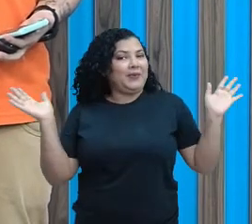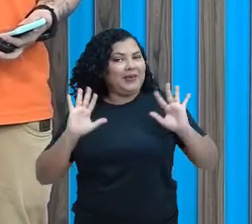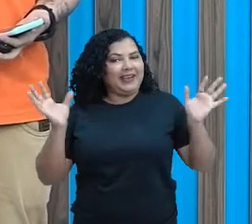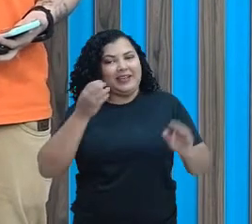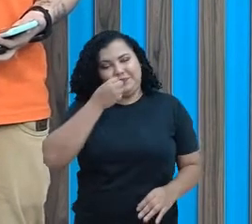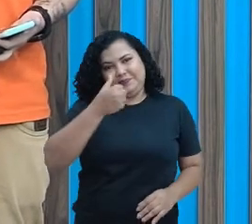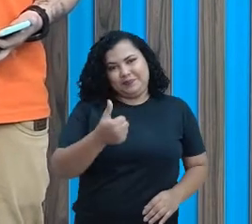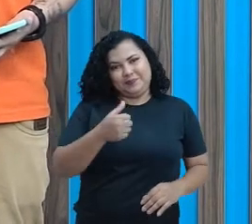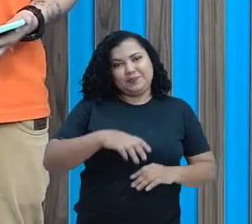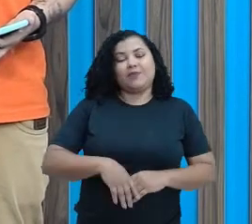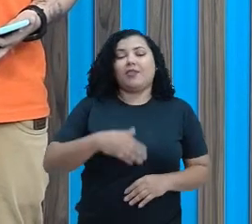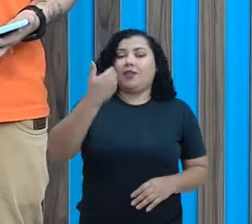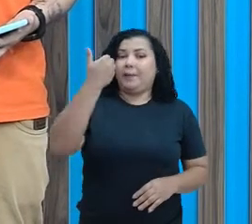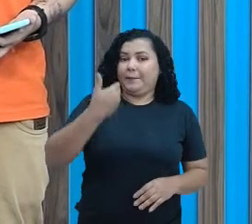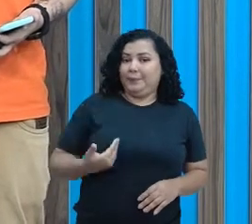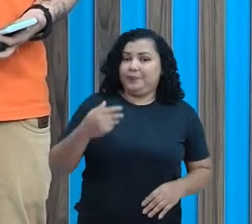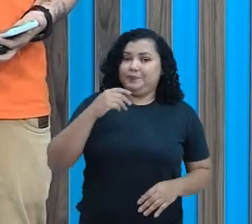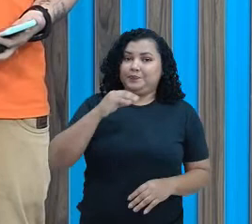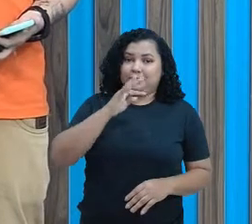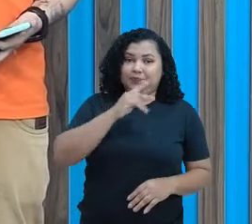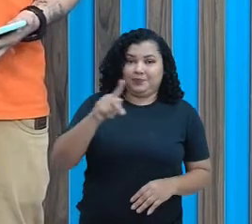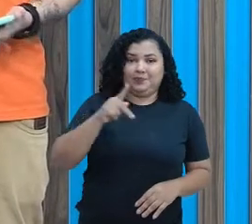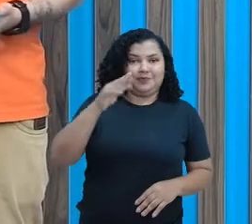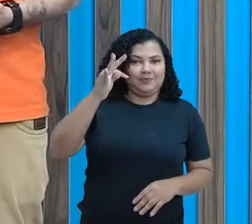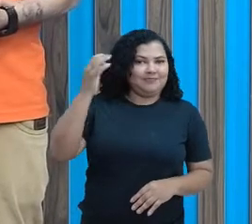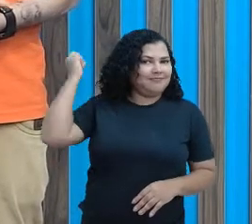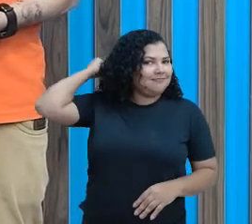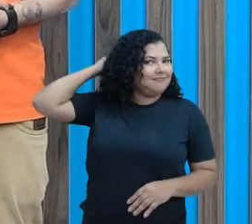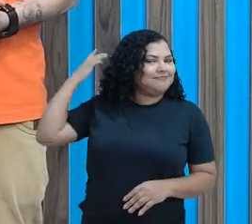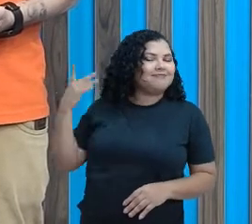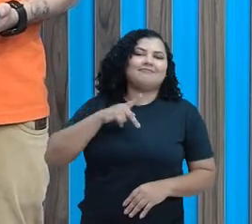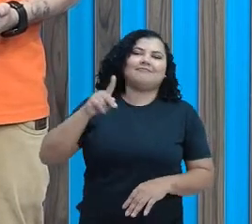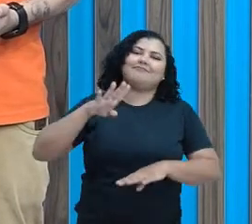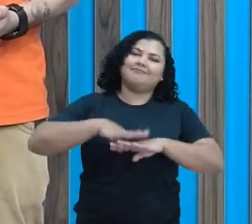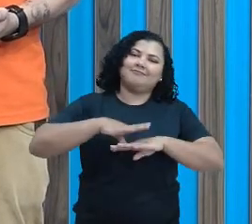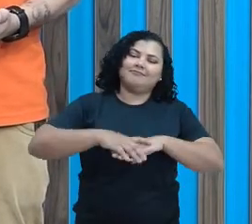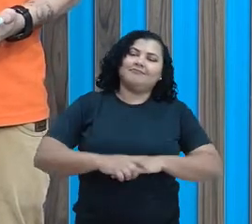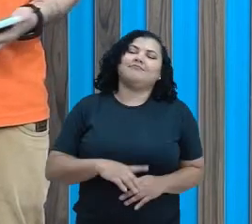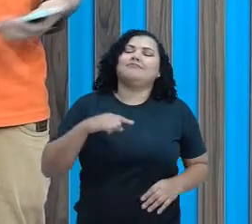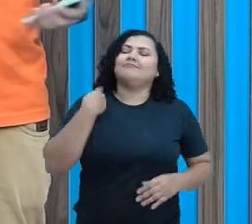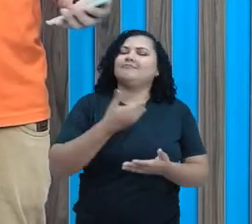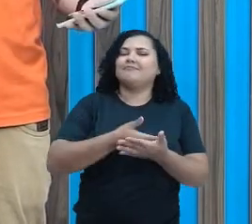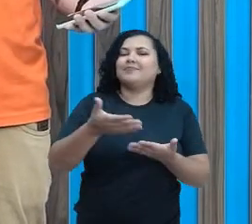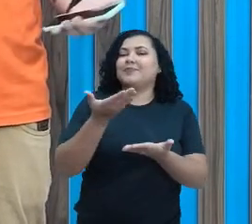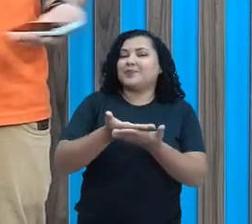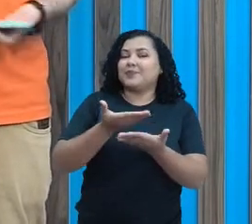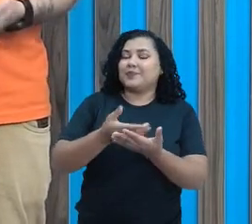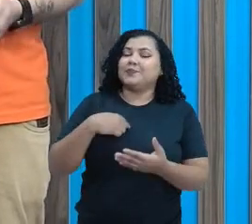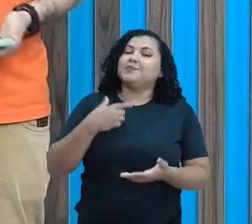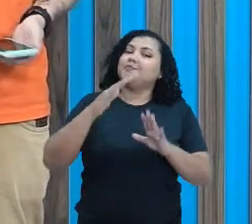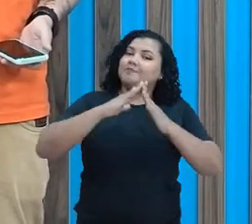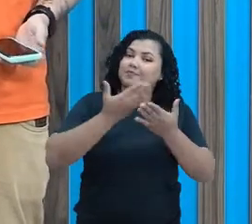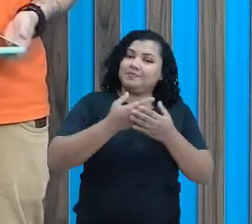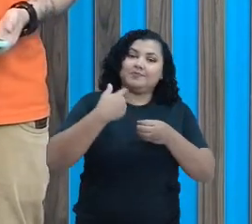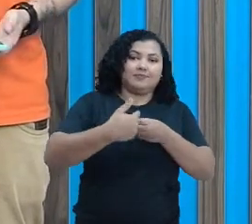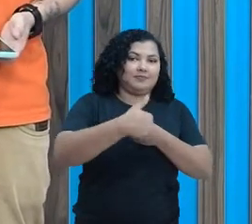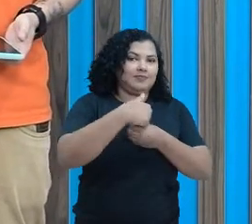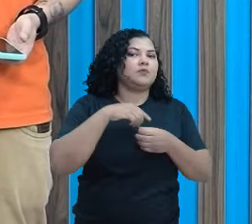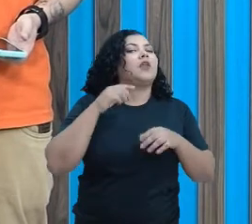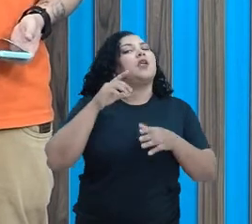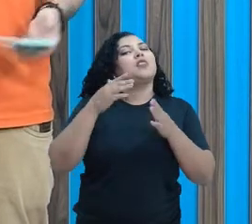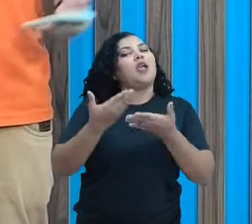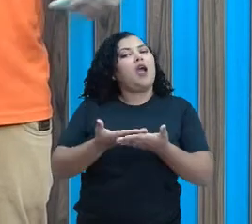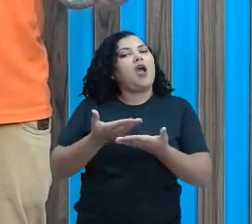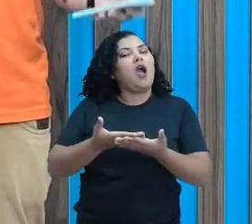Olá pessoal, tudo bem? Eu me chamo Tiago, professor de matemática. Estamos iniciando mais uma aula da Escola Municipal para Aulas